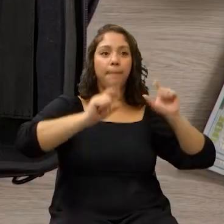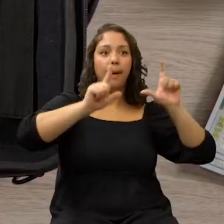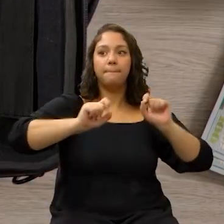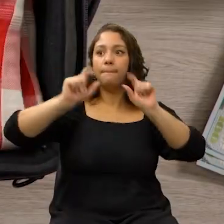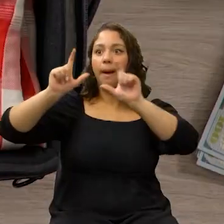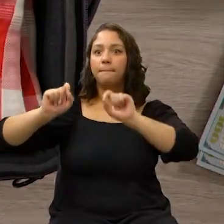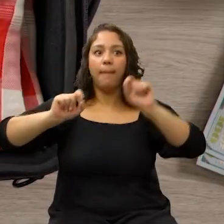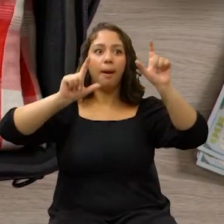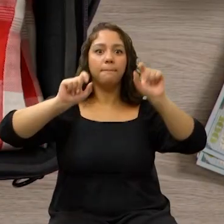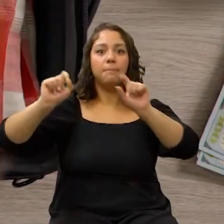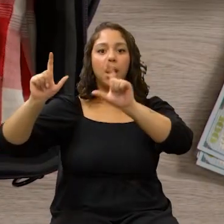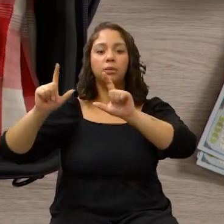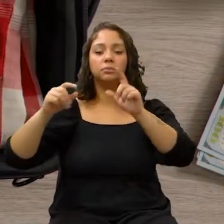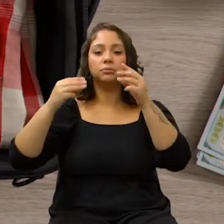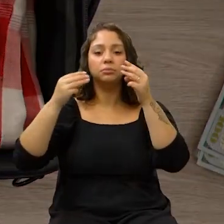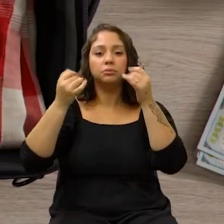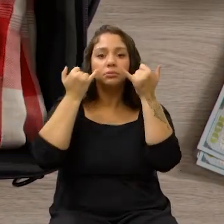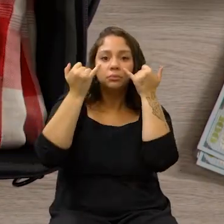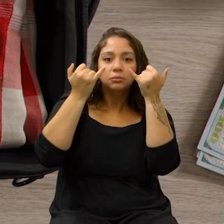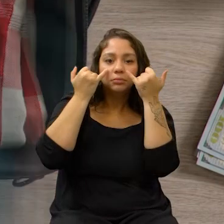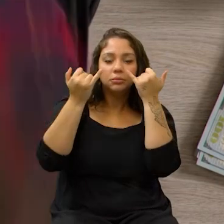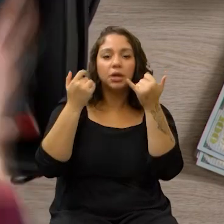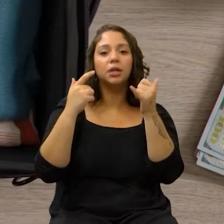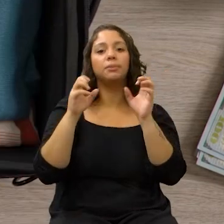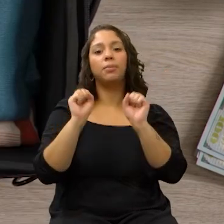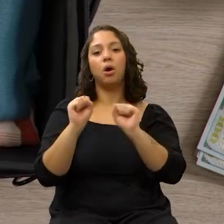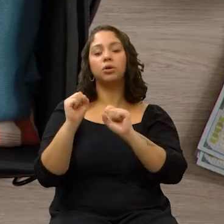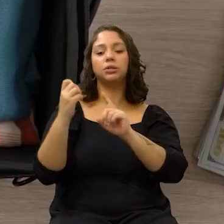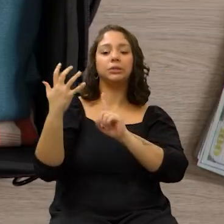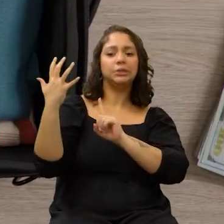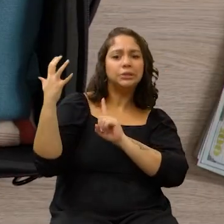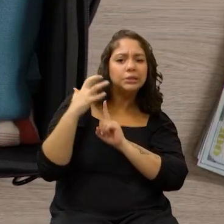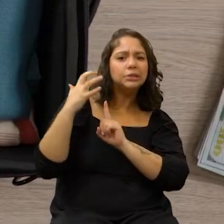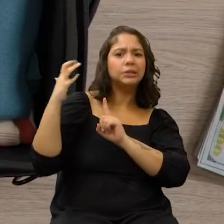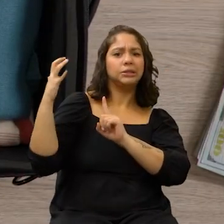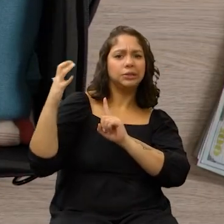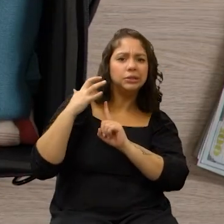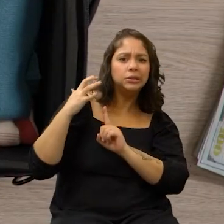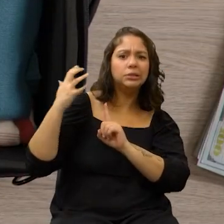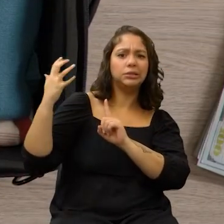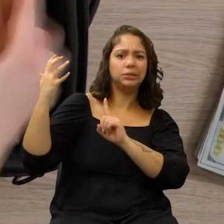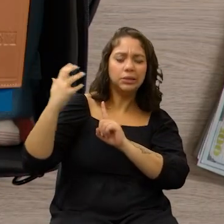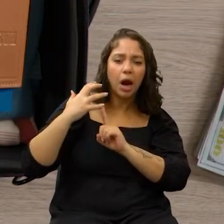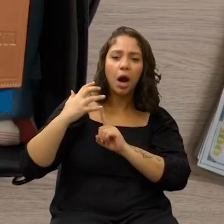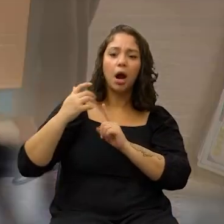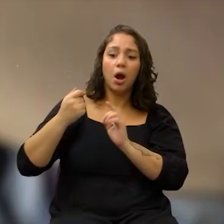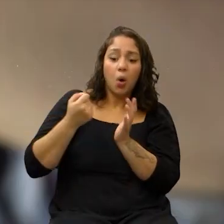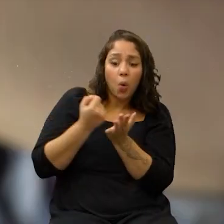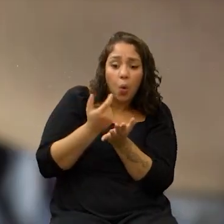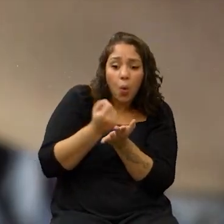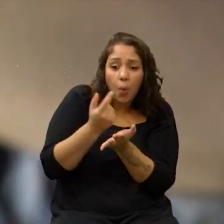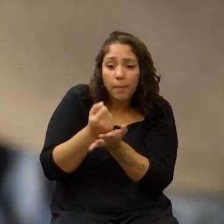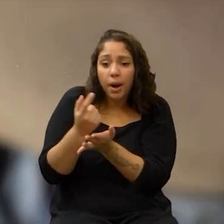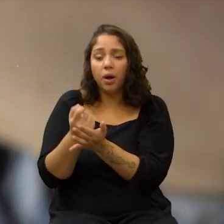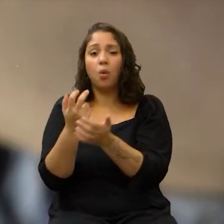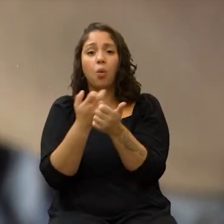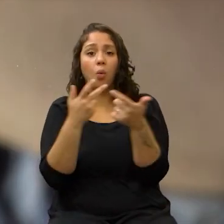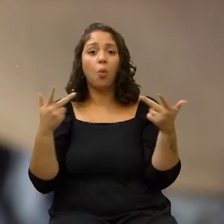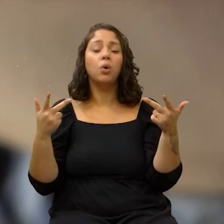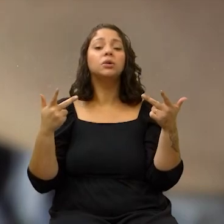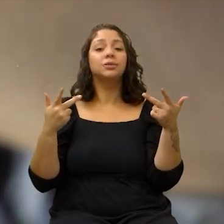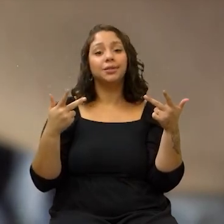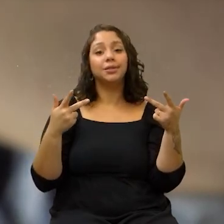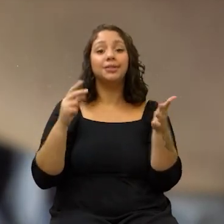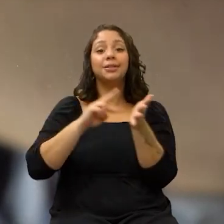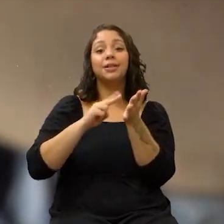propaganda, induzindo ela quase que instintivamente a comprar as coisas que dariam a ela